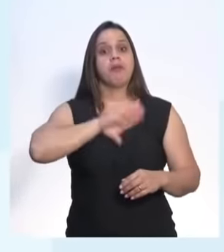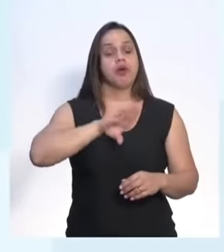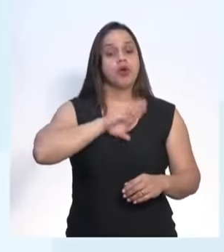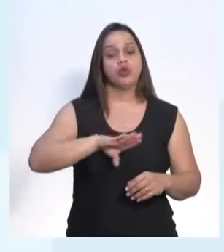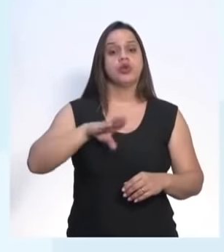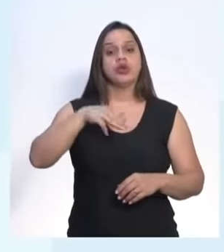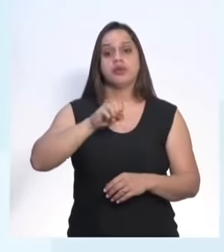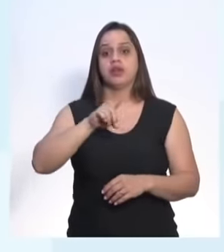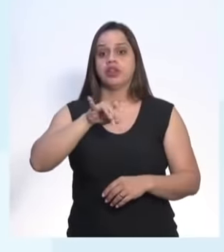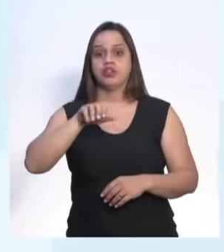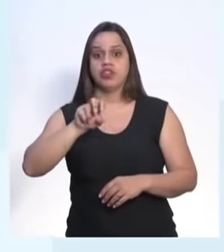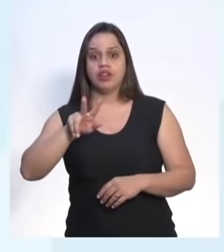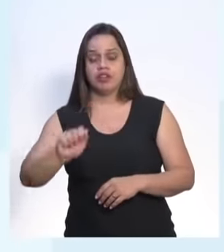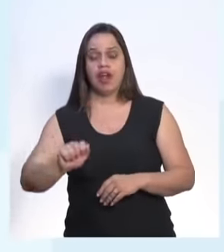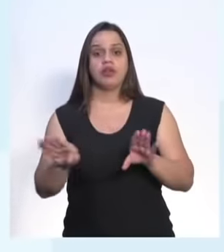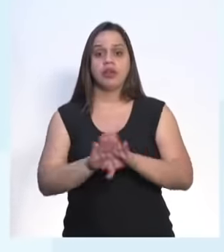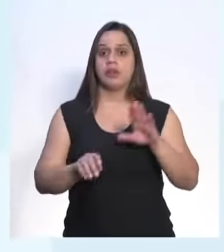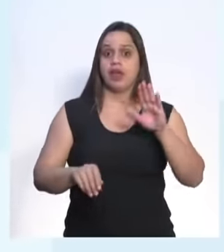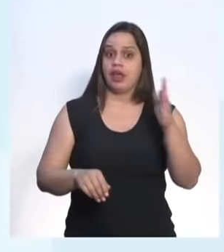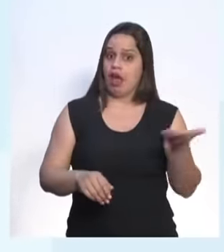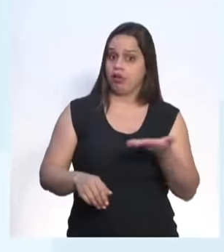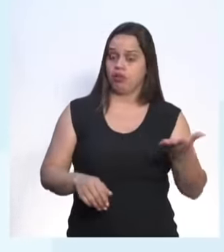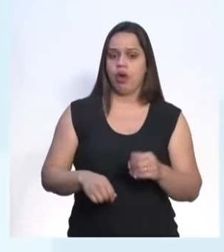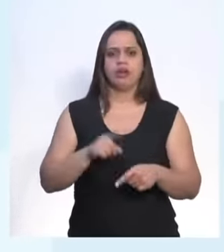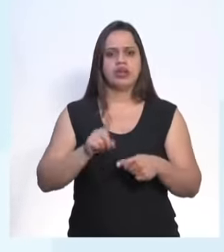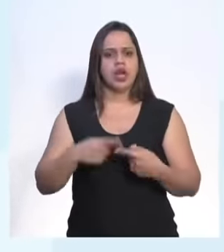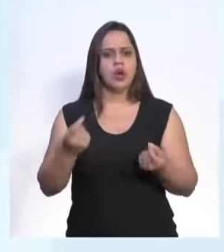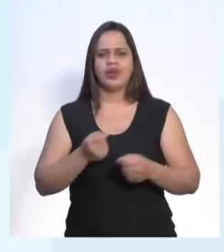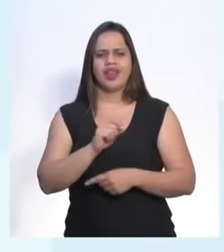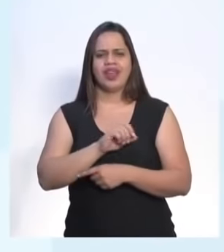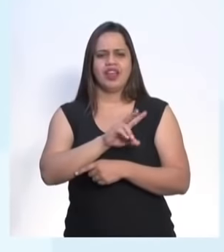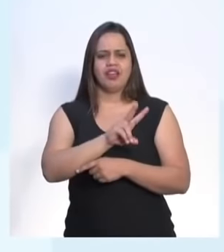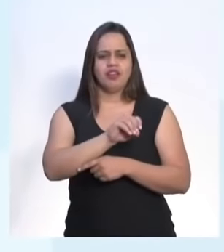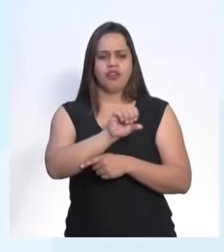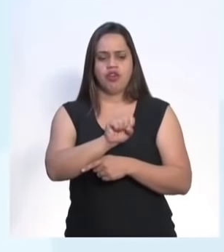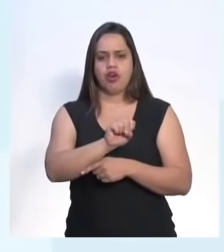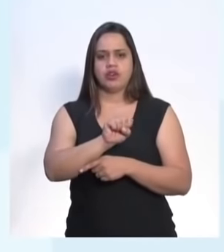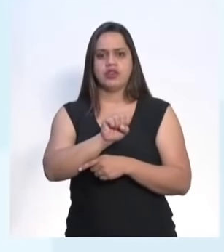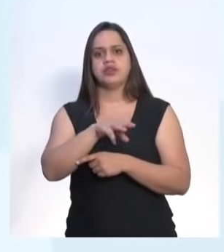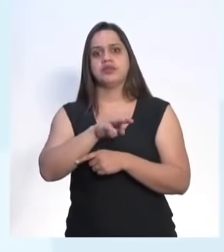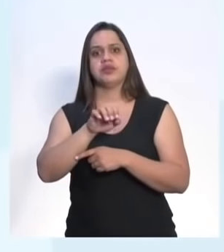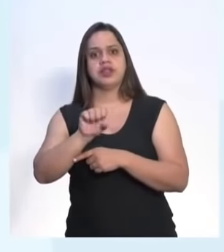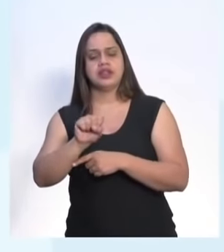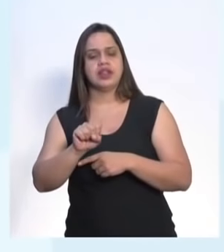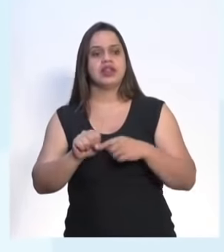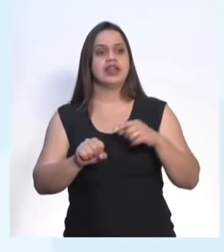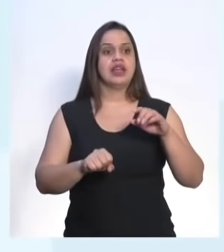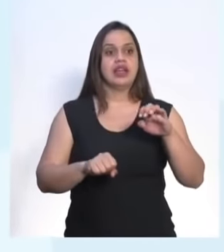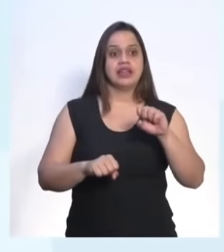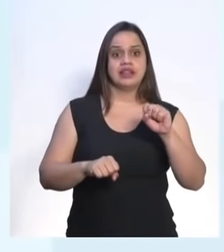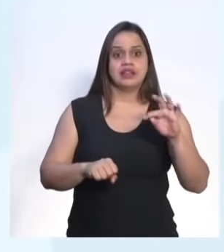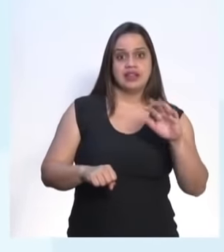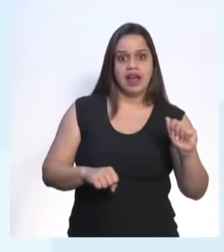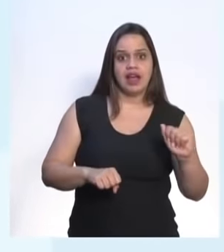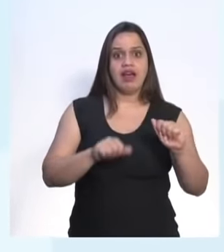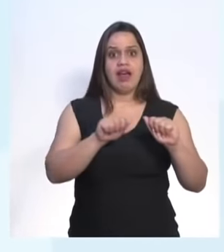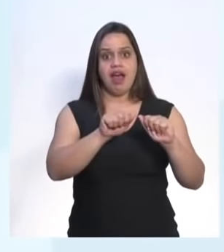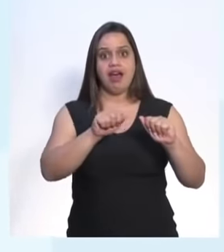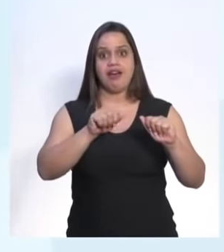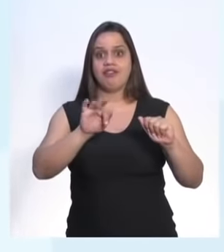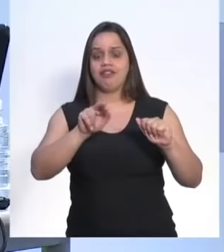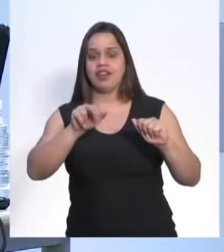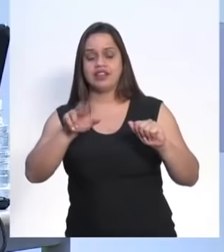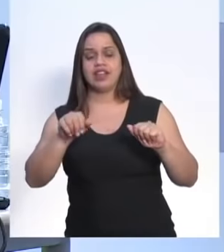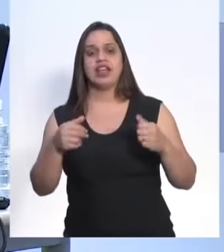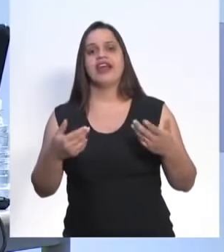atual. Vós me sê, estás a fazer, e aí continua. Vossa mercê. Vossa mercê, hoje em dia a gente fala VC e tá